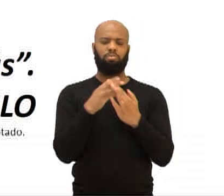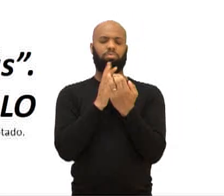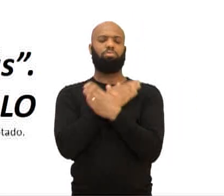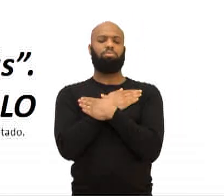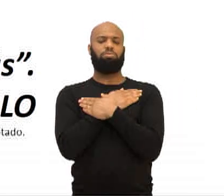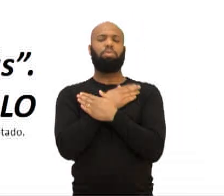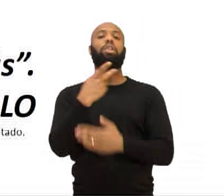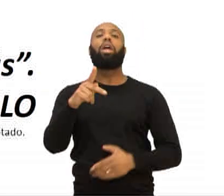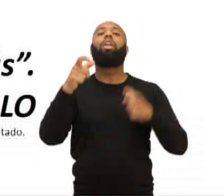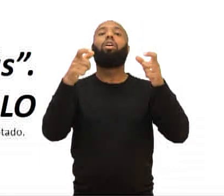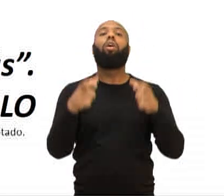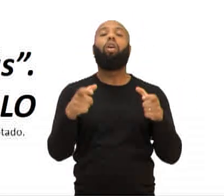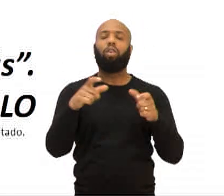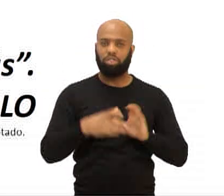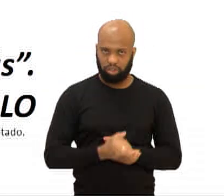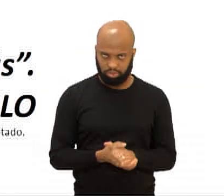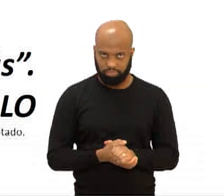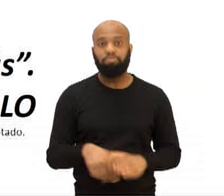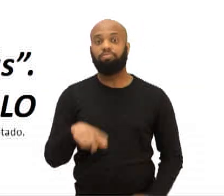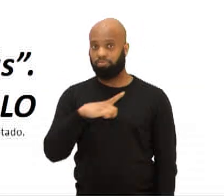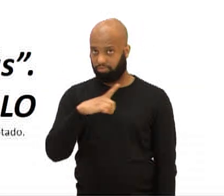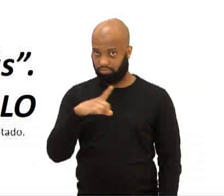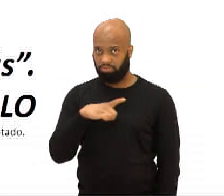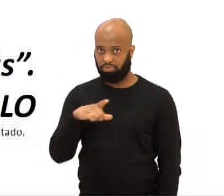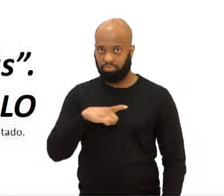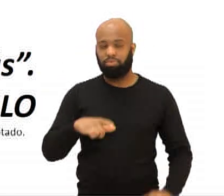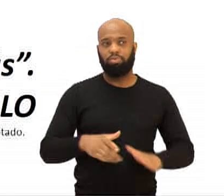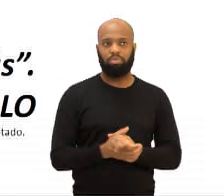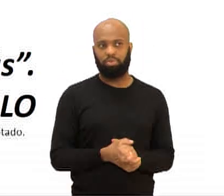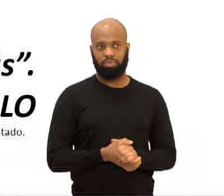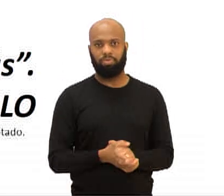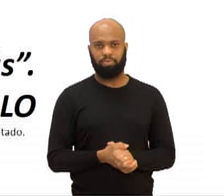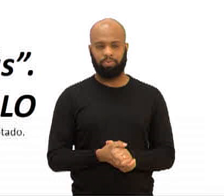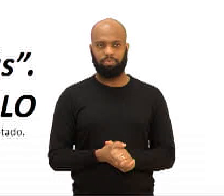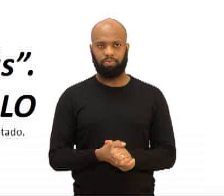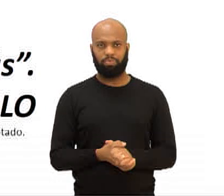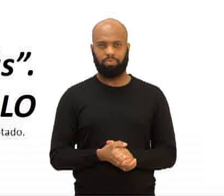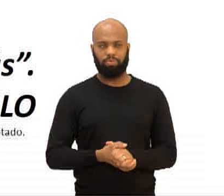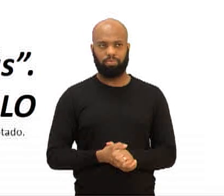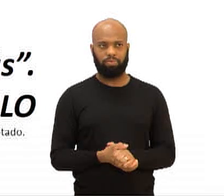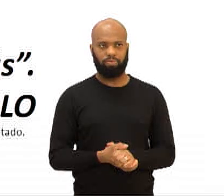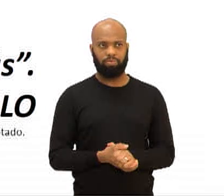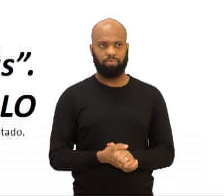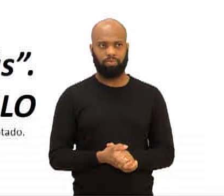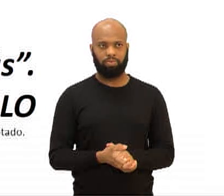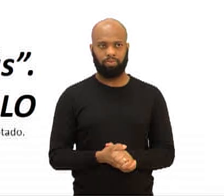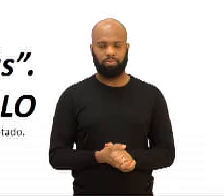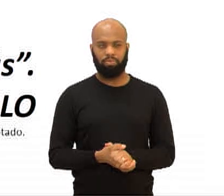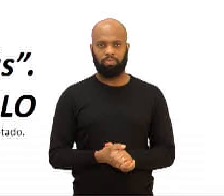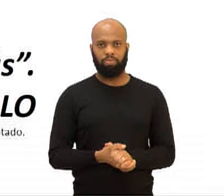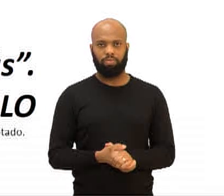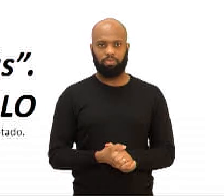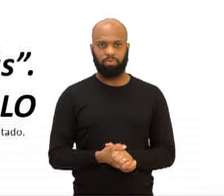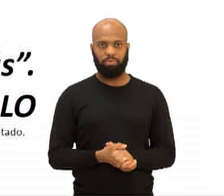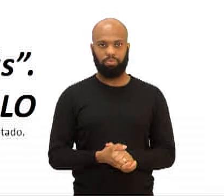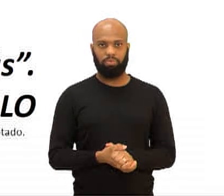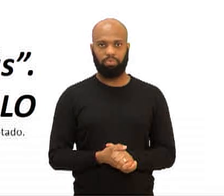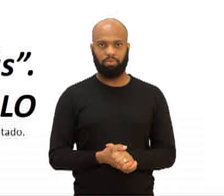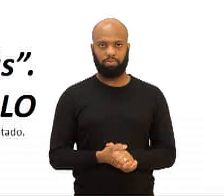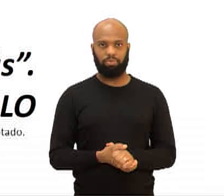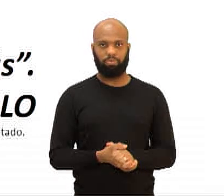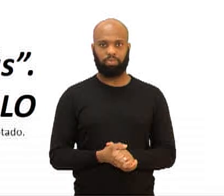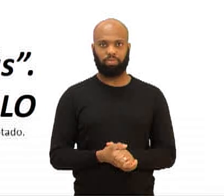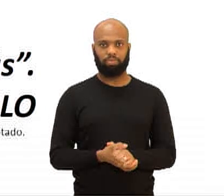México. Su cuerpo foi cremado e suas cenizas se guardam em la Casa Azul de Coyoacán, atual Museu de Frida Kahlo,